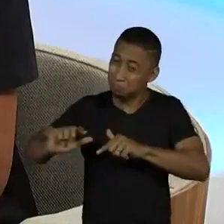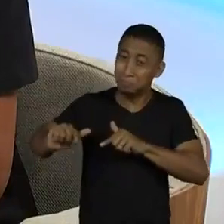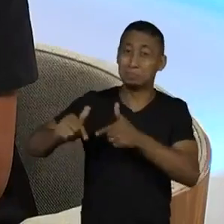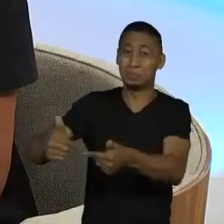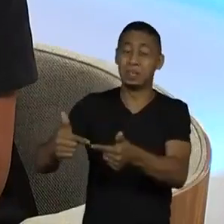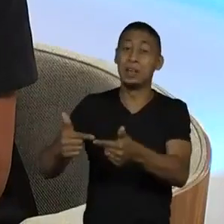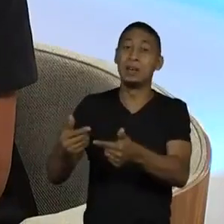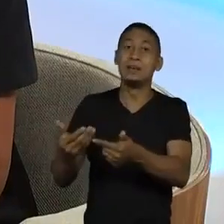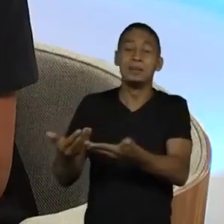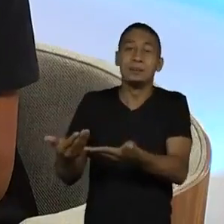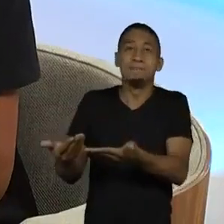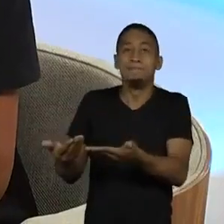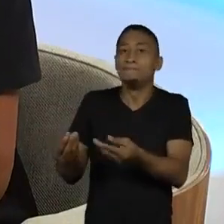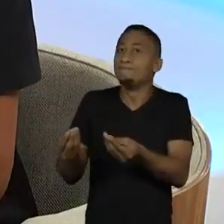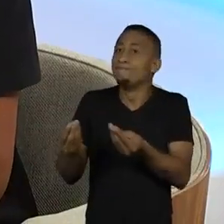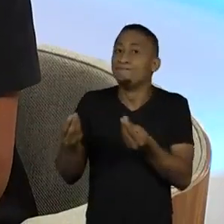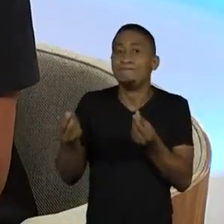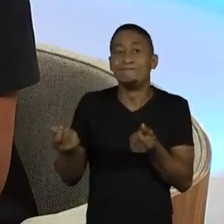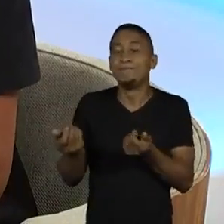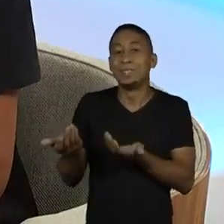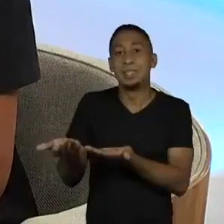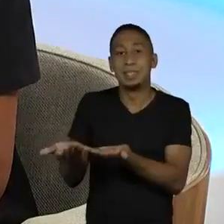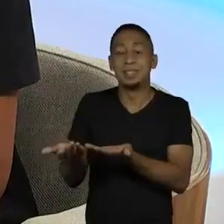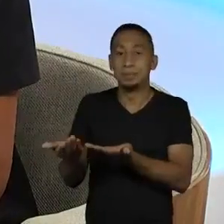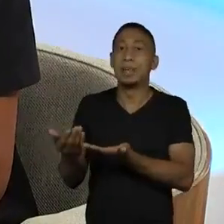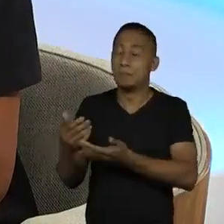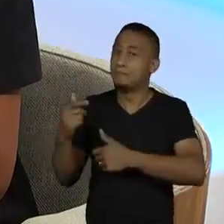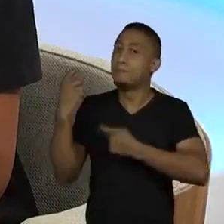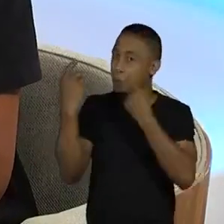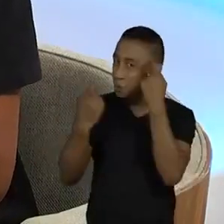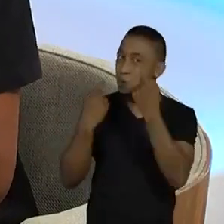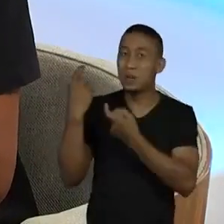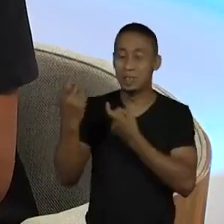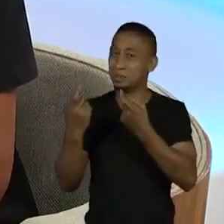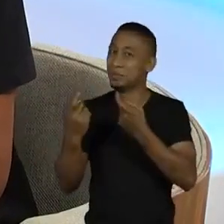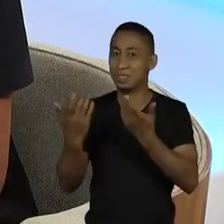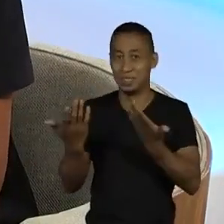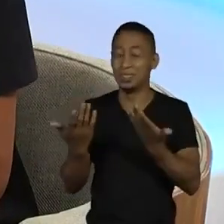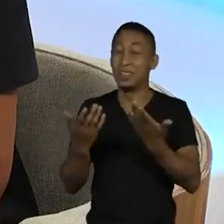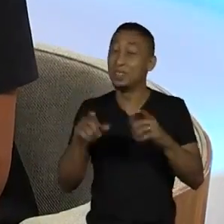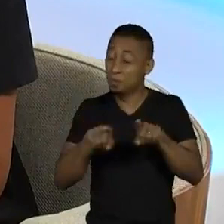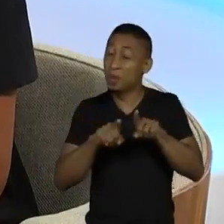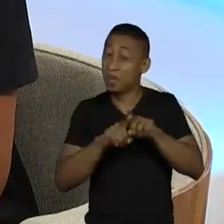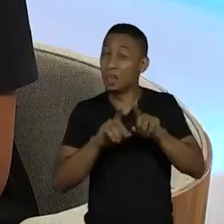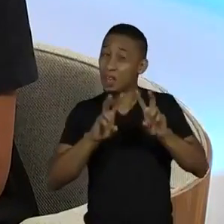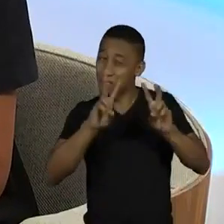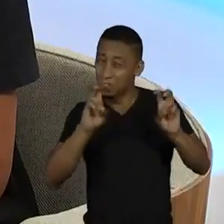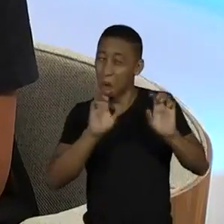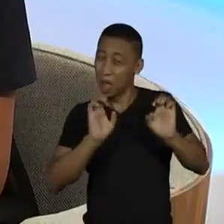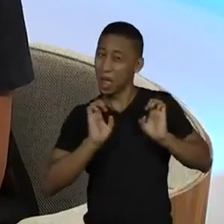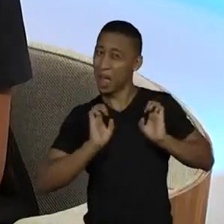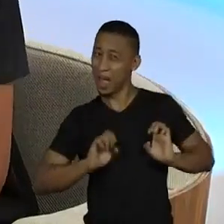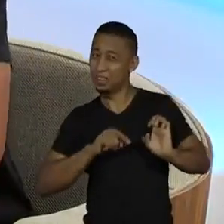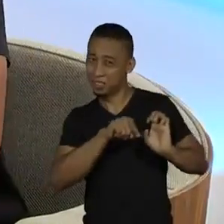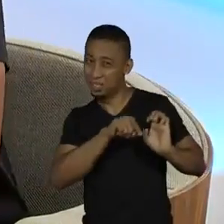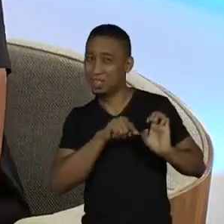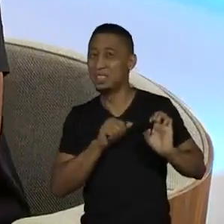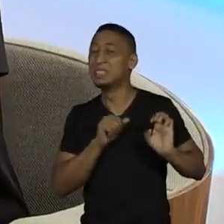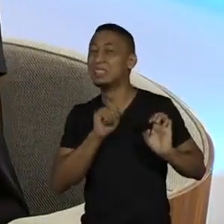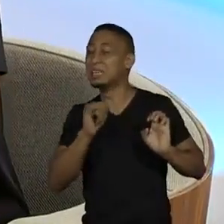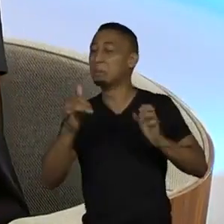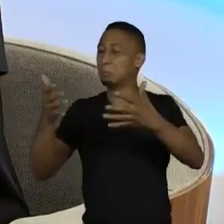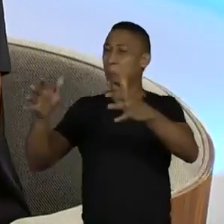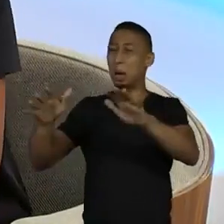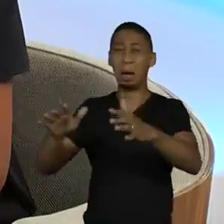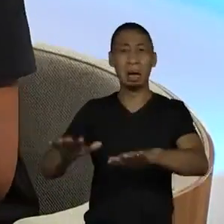porque seria moralmente preocupante e antiético e devastador